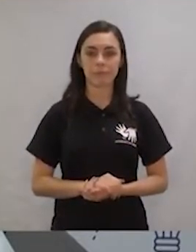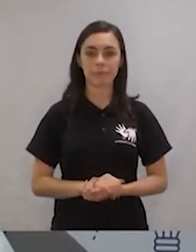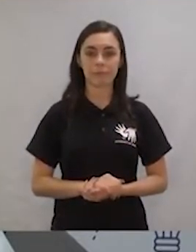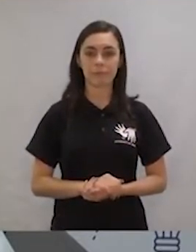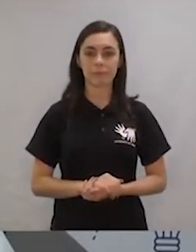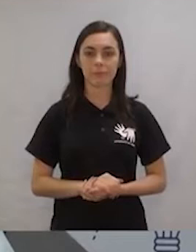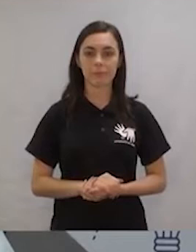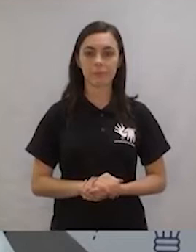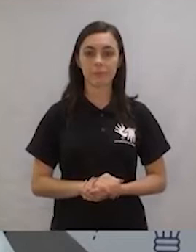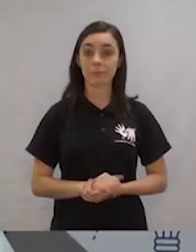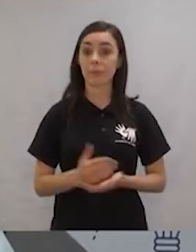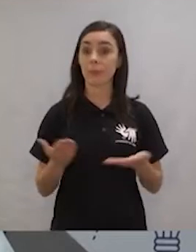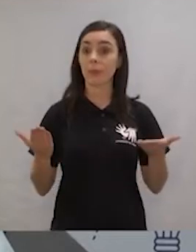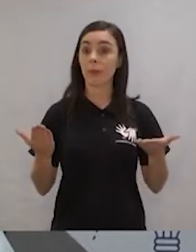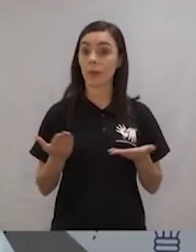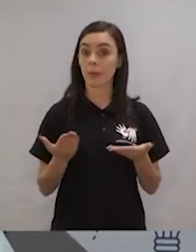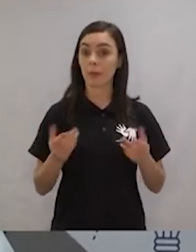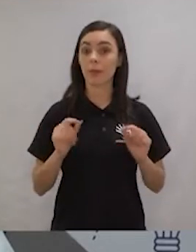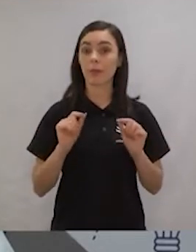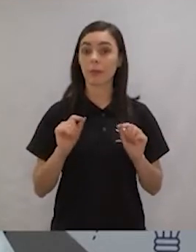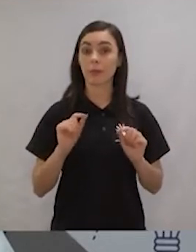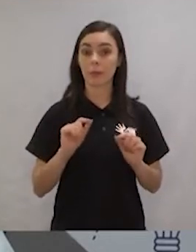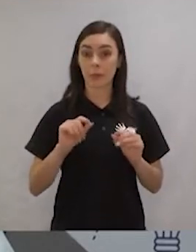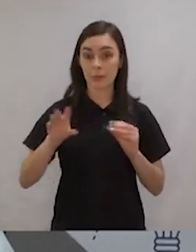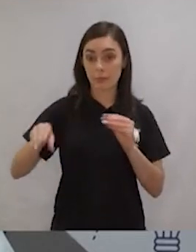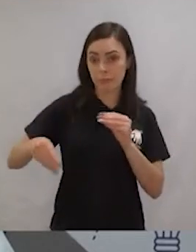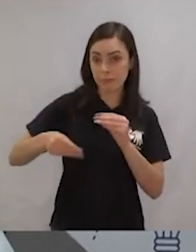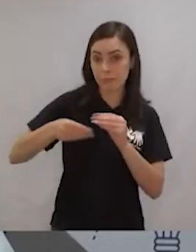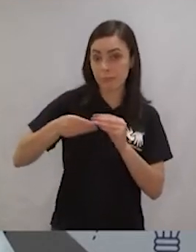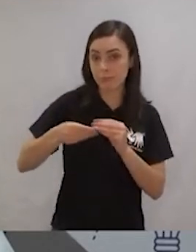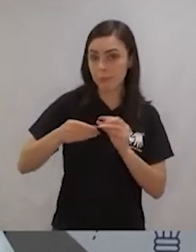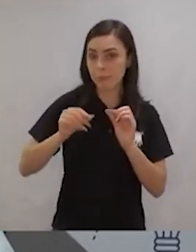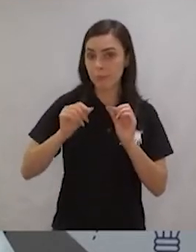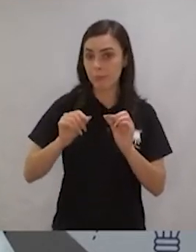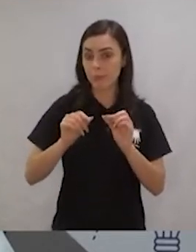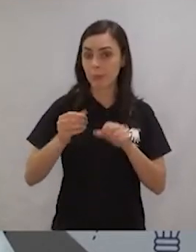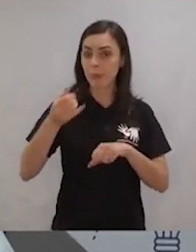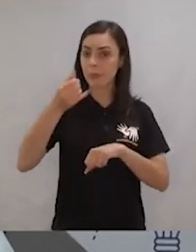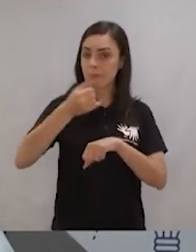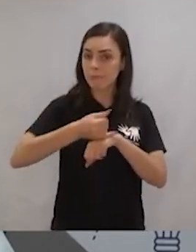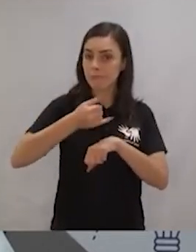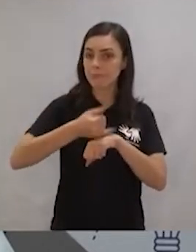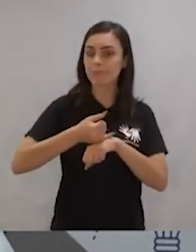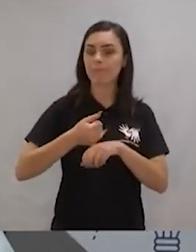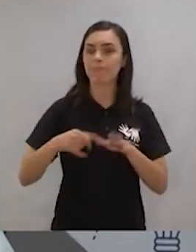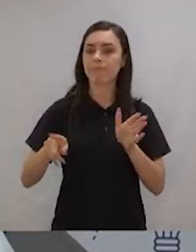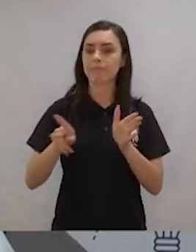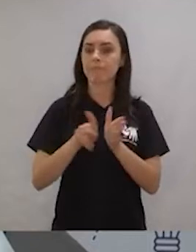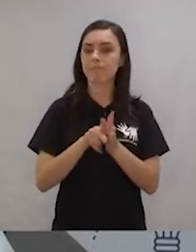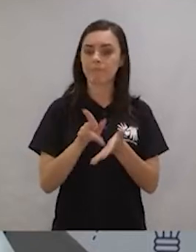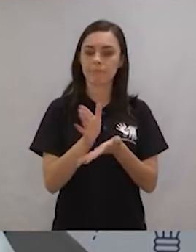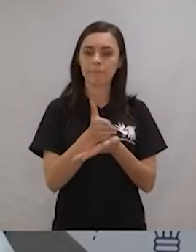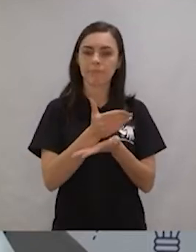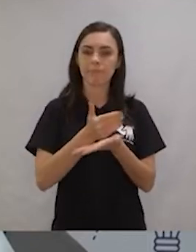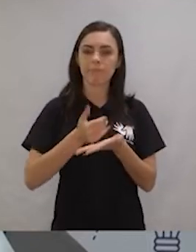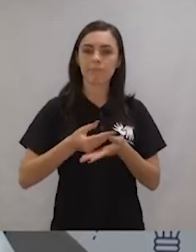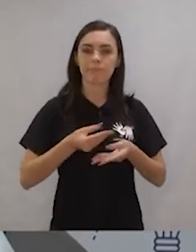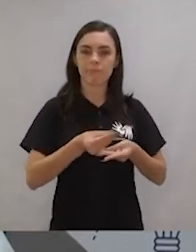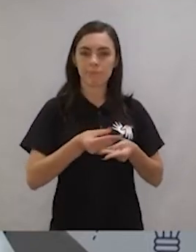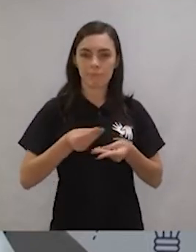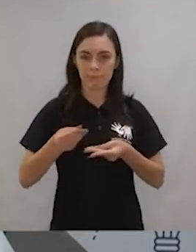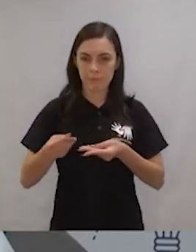E agora eu vou acrescentar mais um objeto aqui para fazer